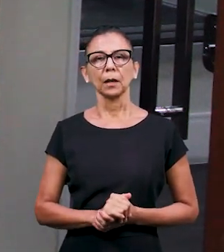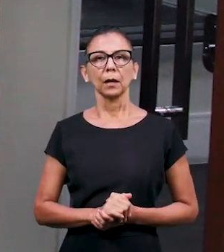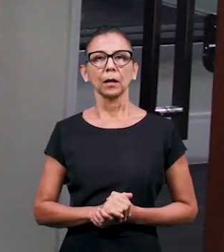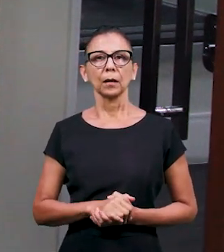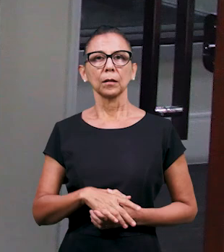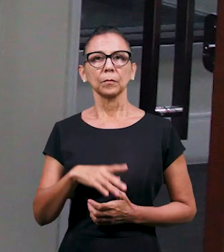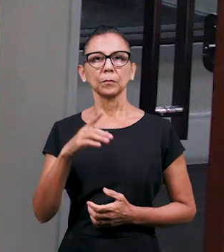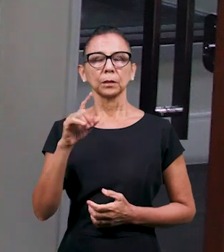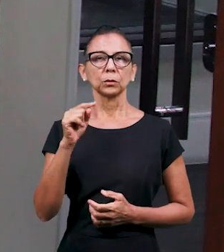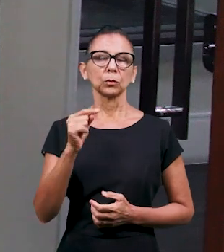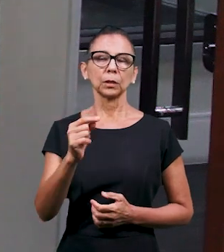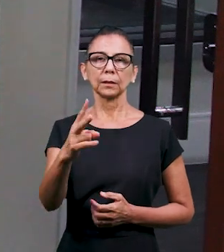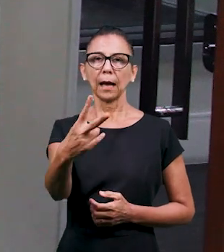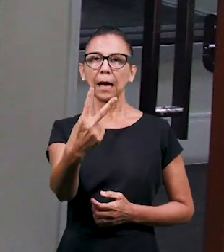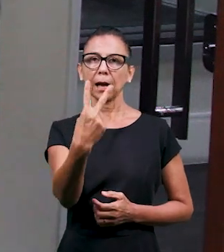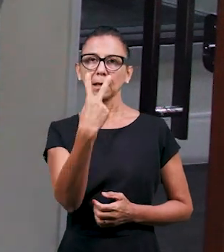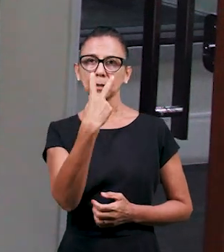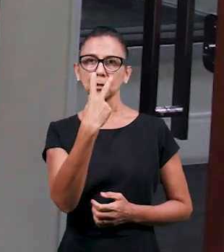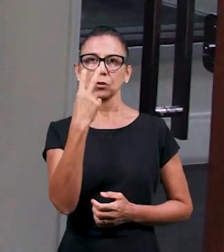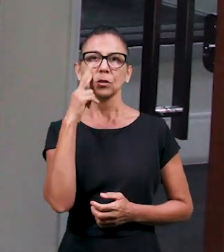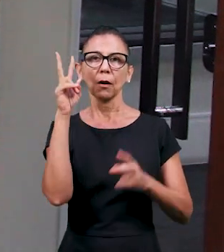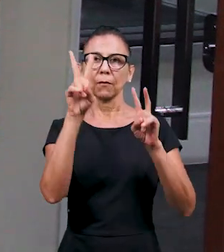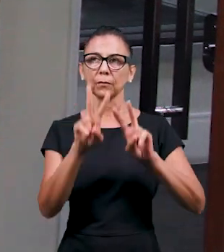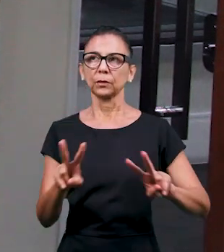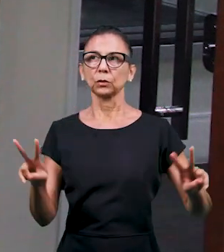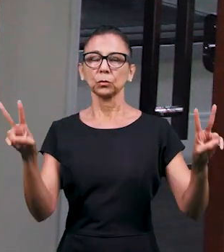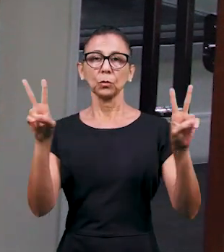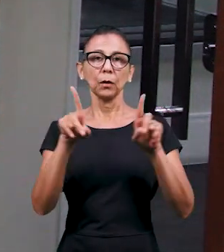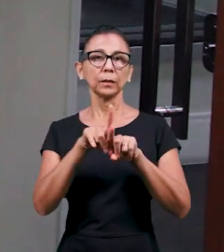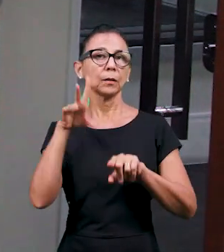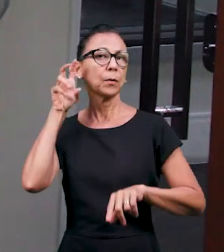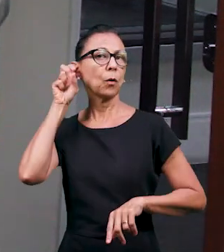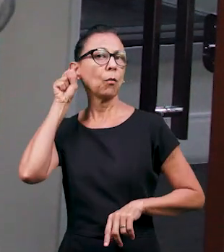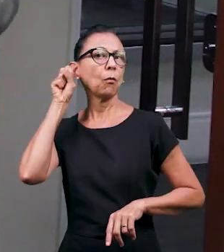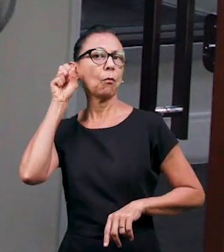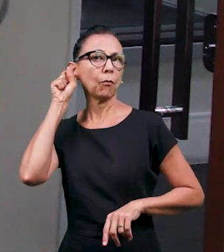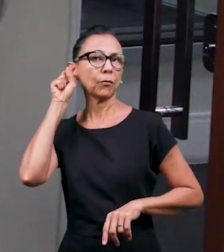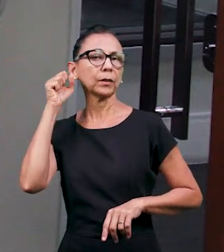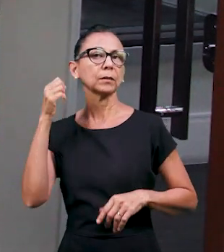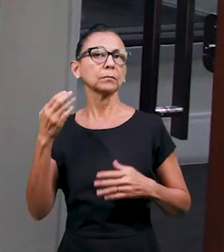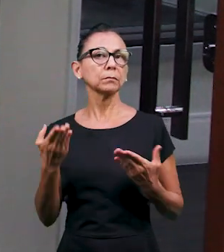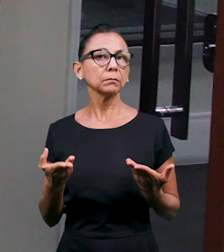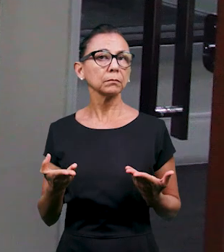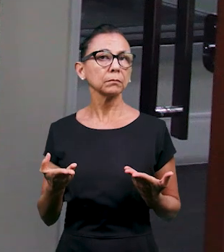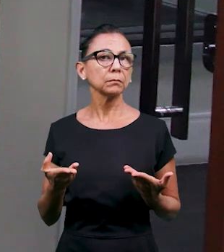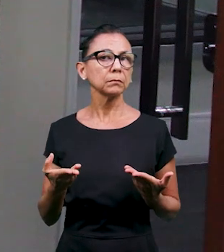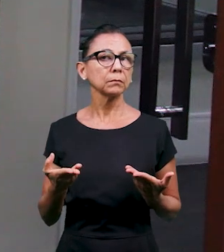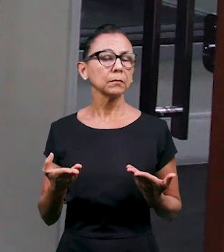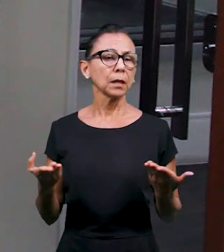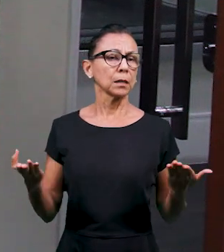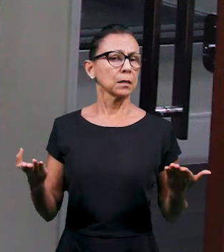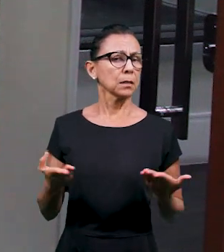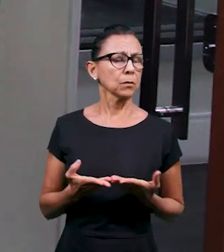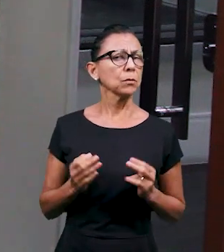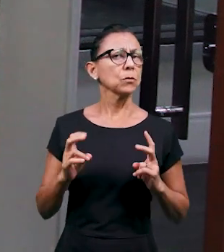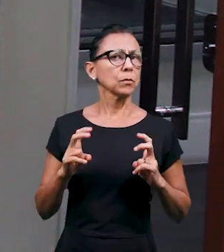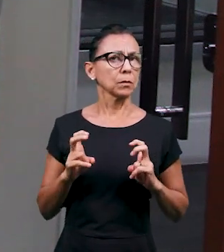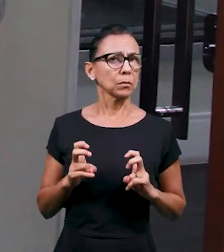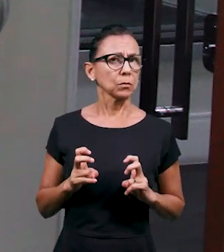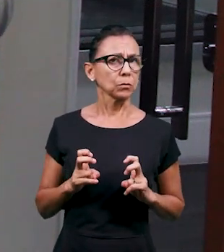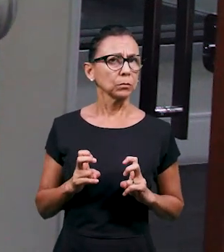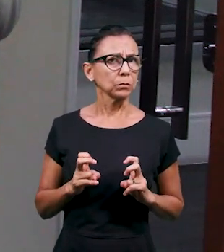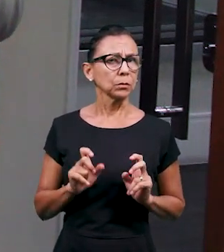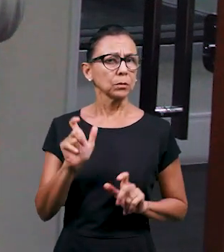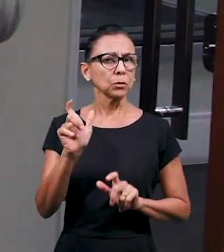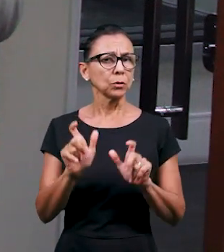estar vendo, vai estar nos vendo aqui, o visual, e vai estar nos ouvindo, que é o auditivo. E nós estamos falando exatamente de situações